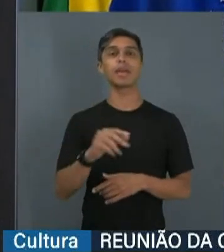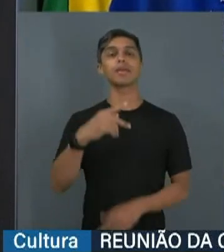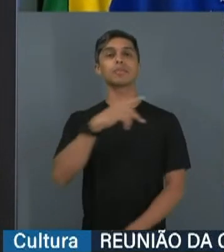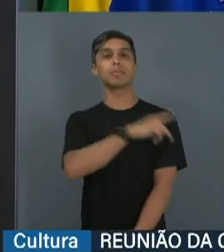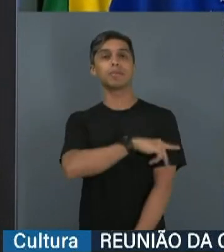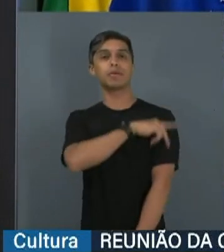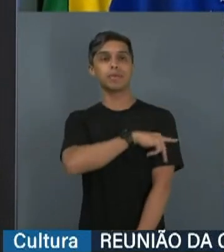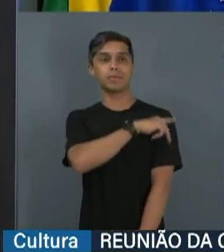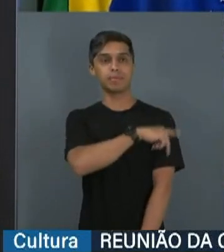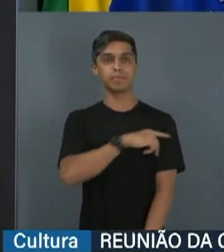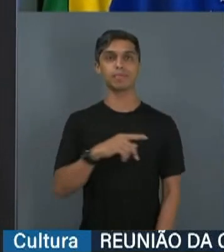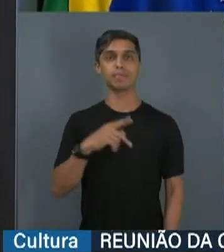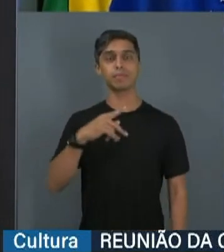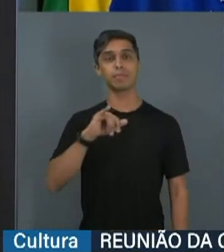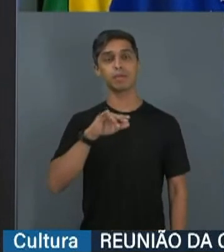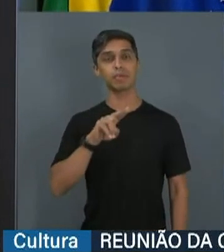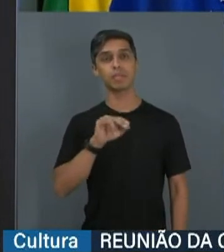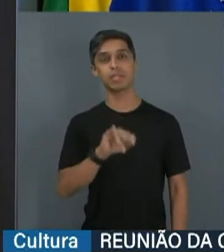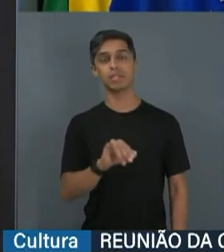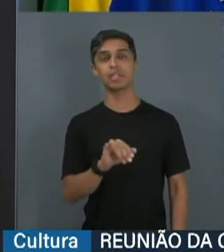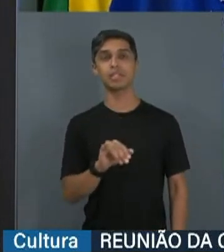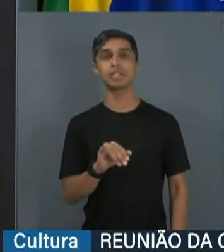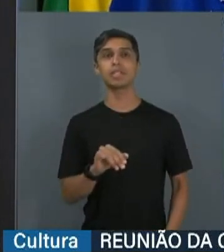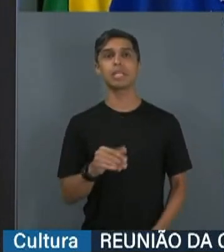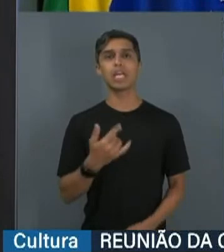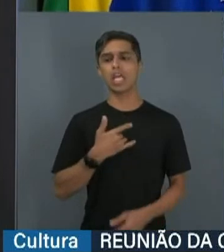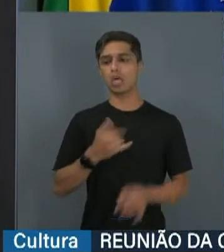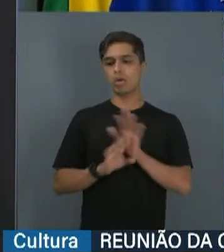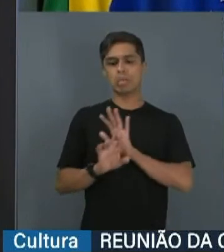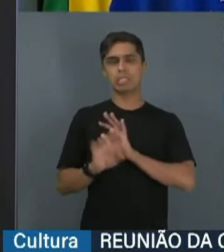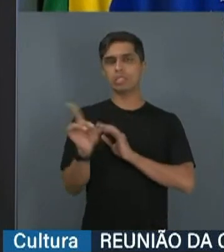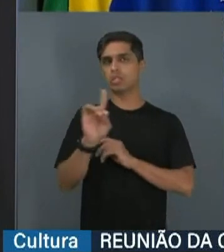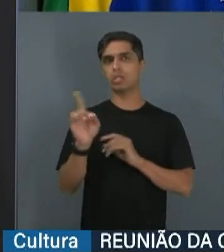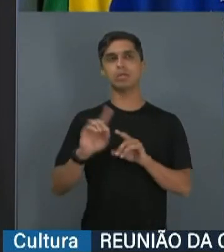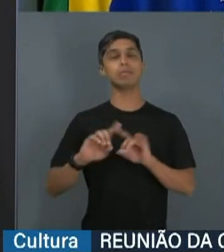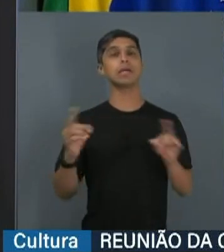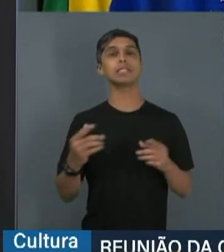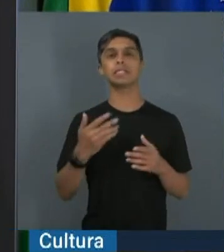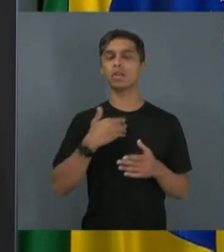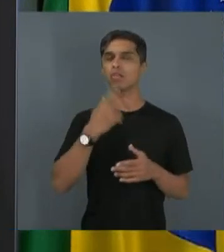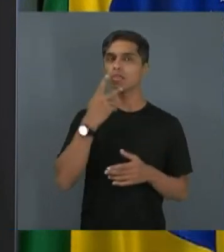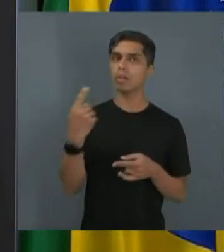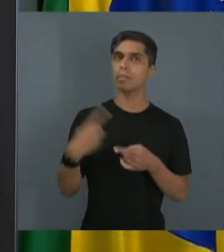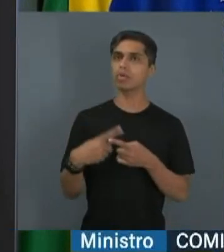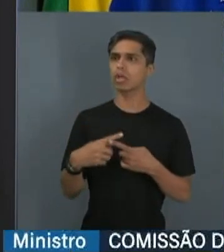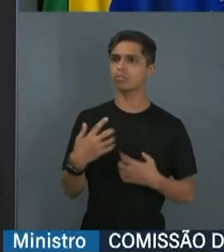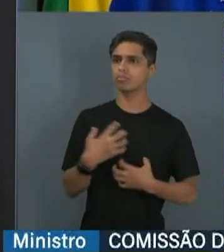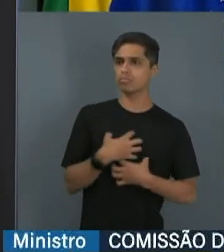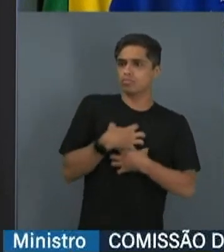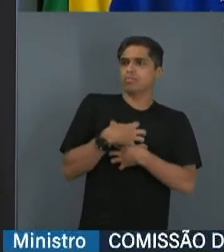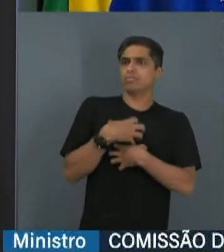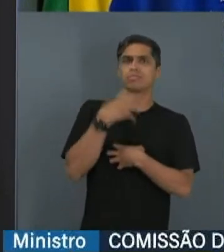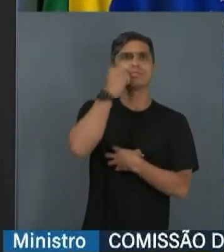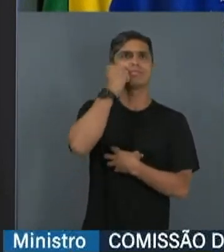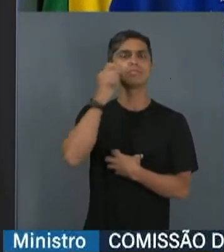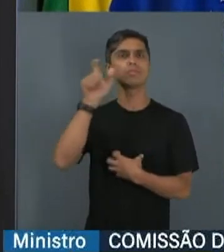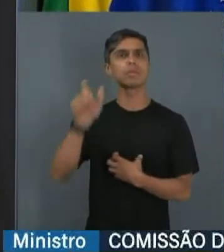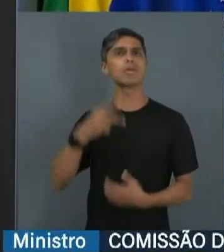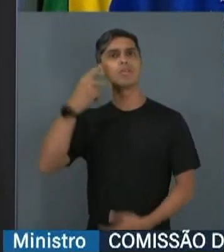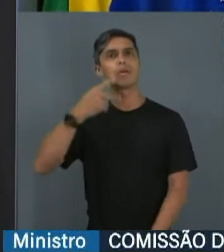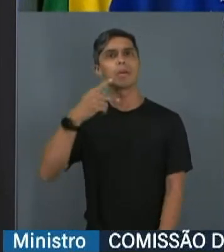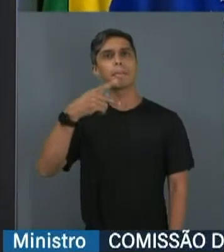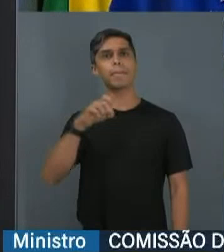Piauí. E eu não sou representante do Piauí, mas vou falar porque eu me constrangi com que o vereador